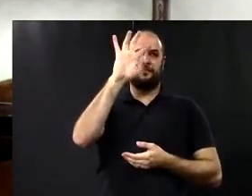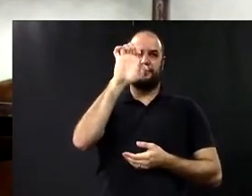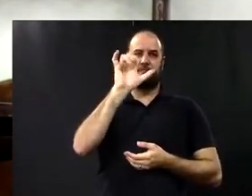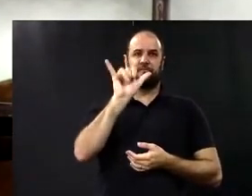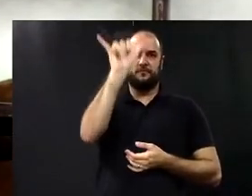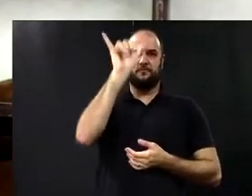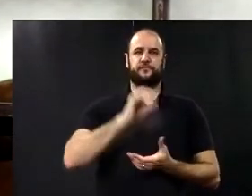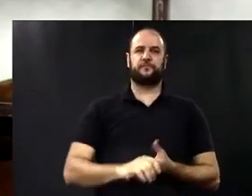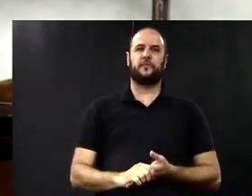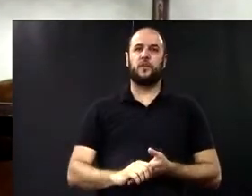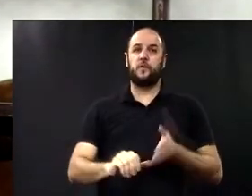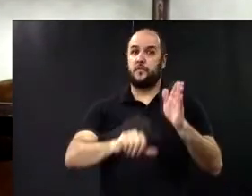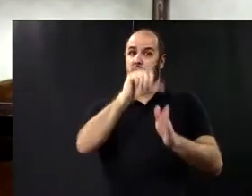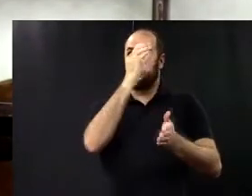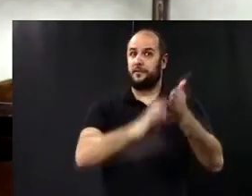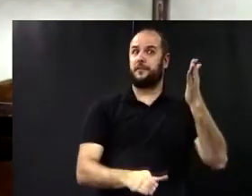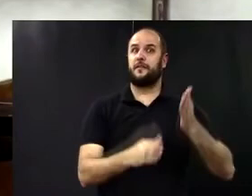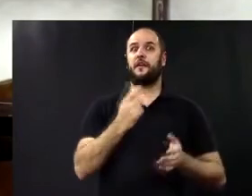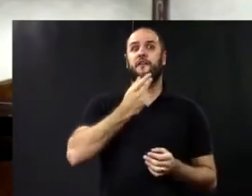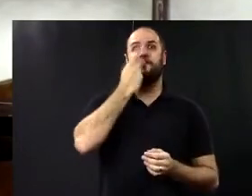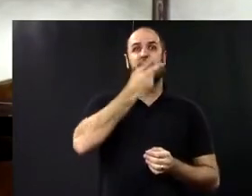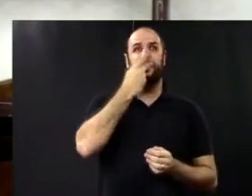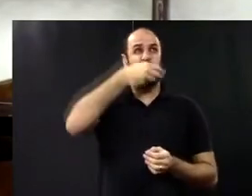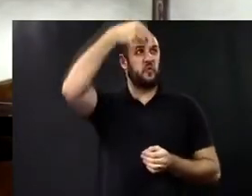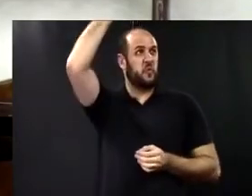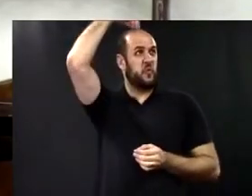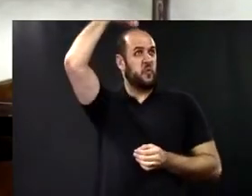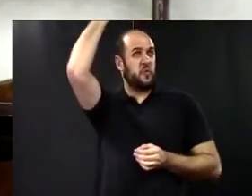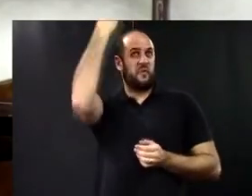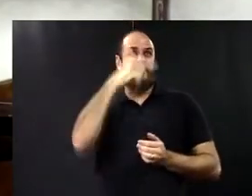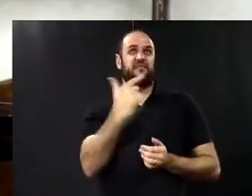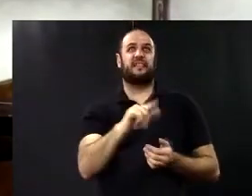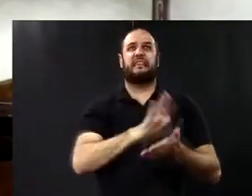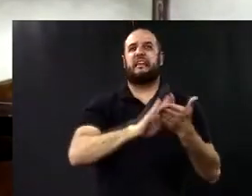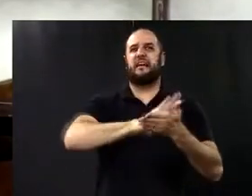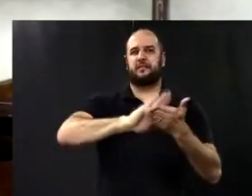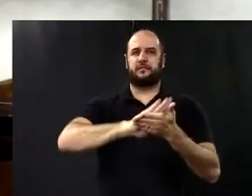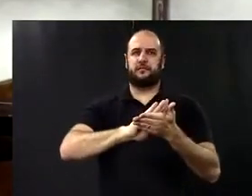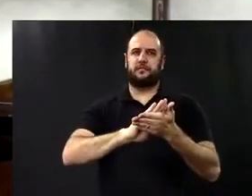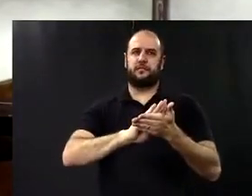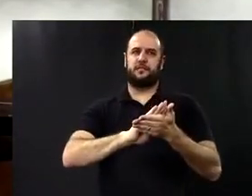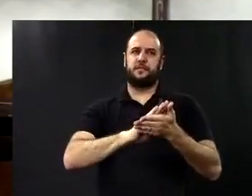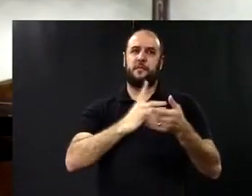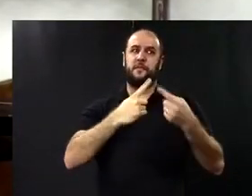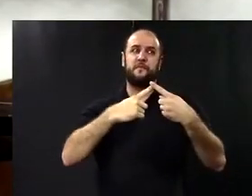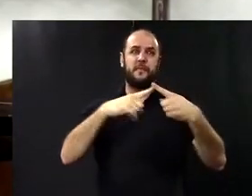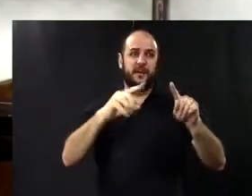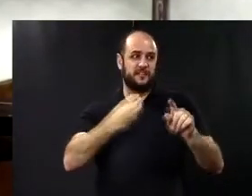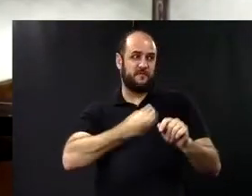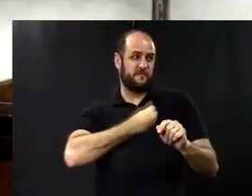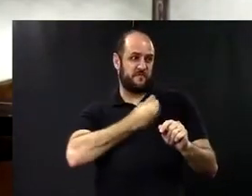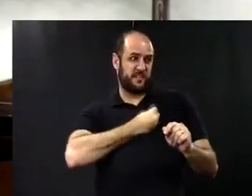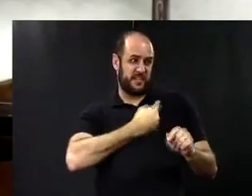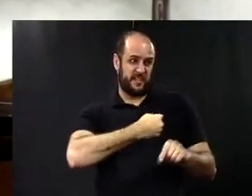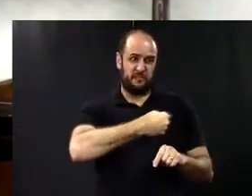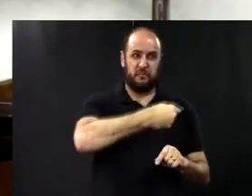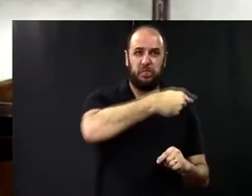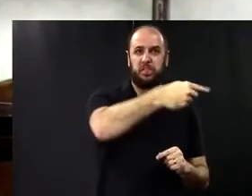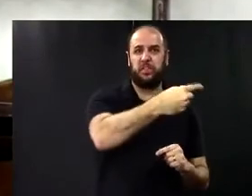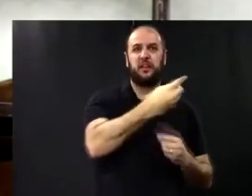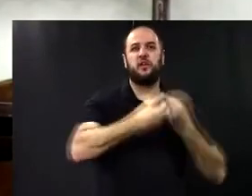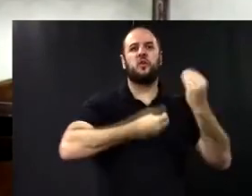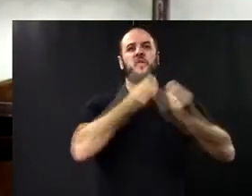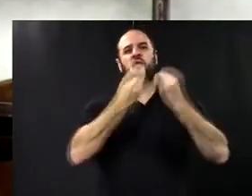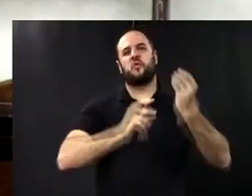perda da culpa e as consequências que isso traz para nós. E de